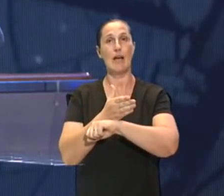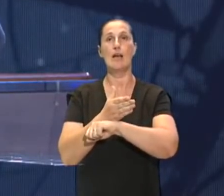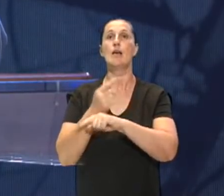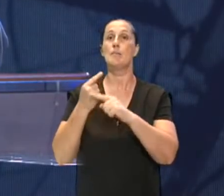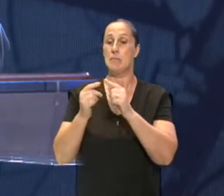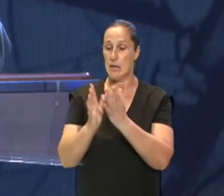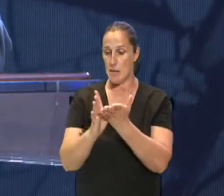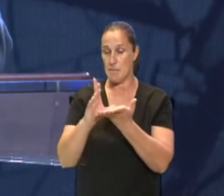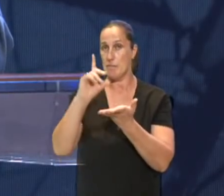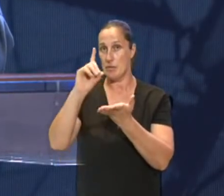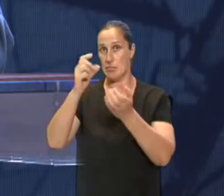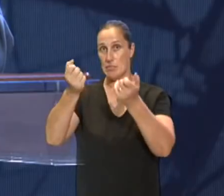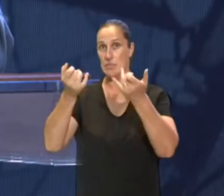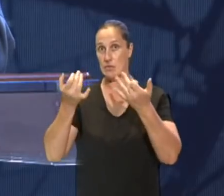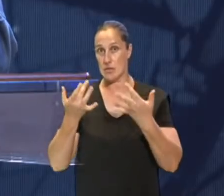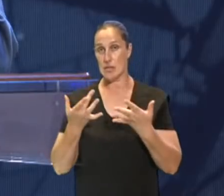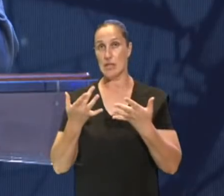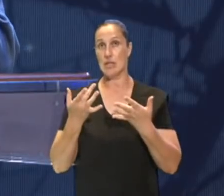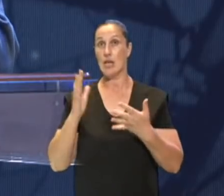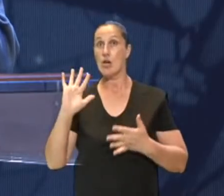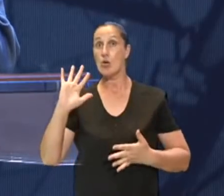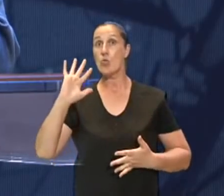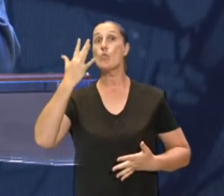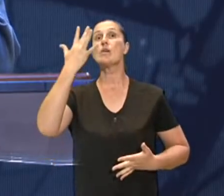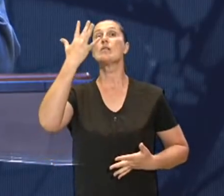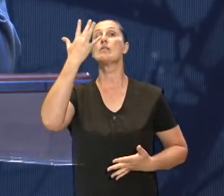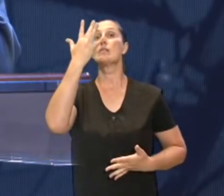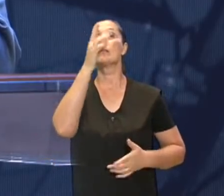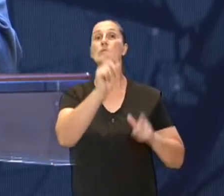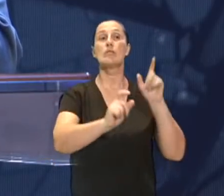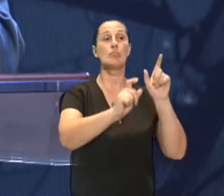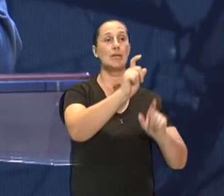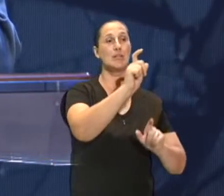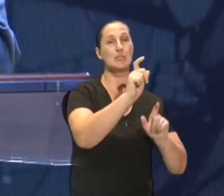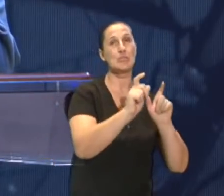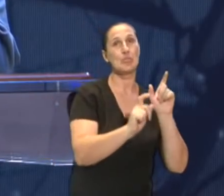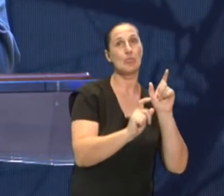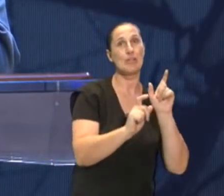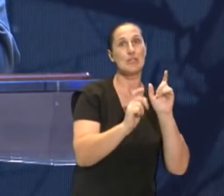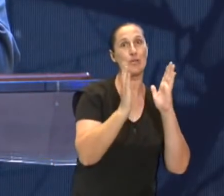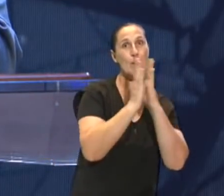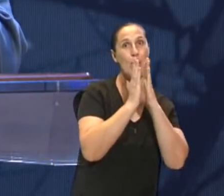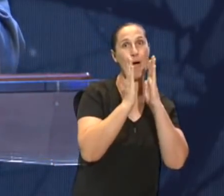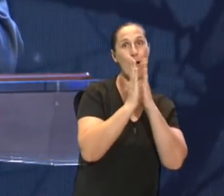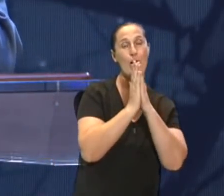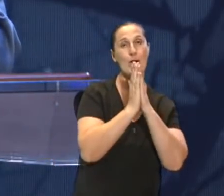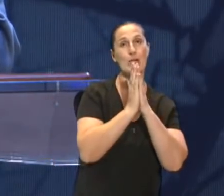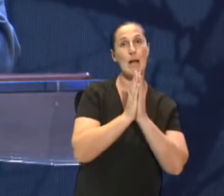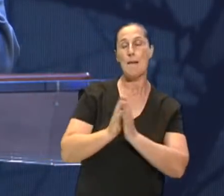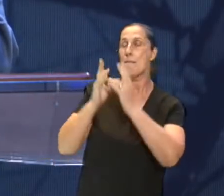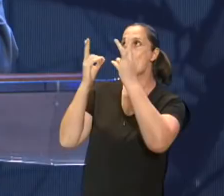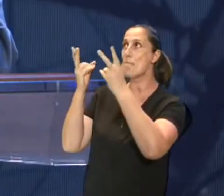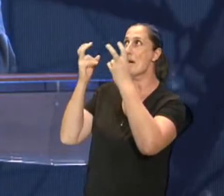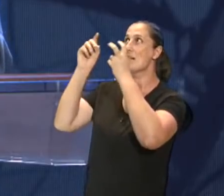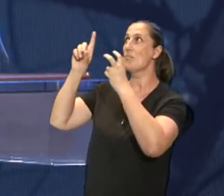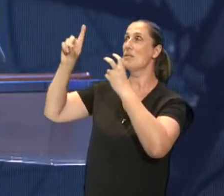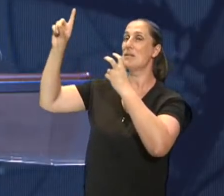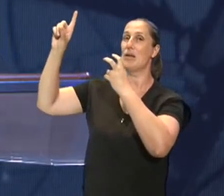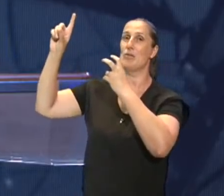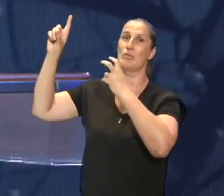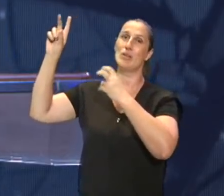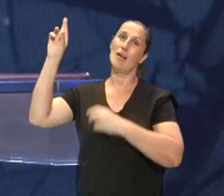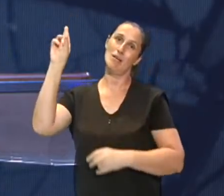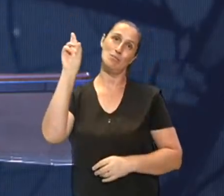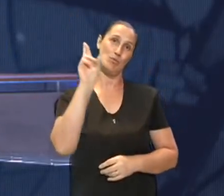palavra de Deus diz que quando as pessoas oram, elas veem as respostas de Deus e o temor do Senhor vem no